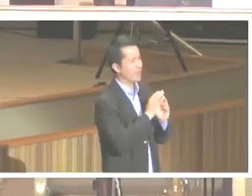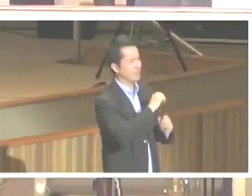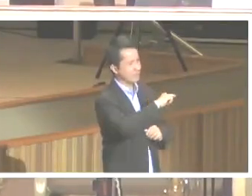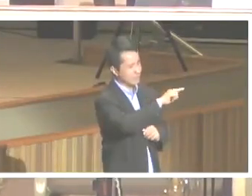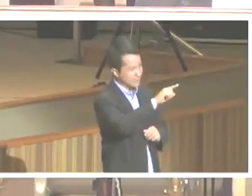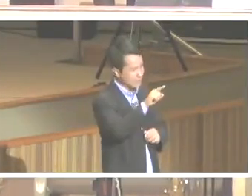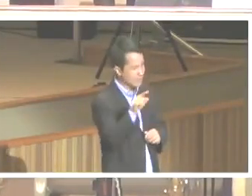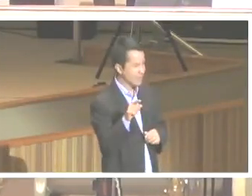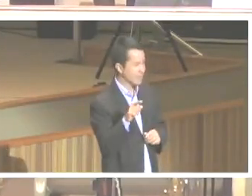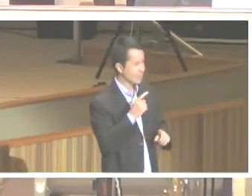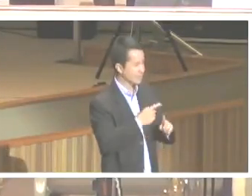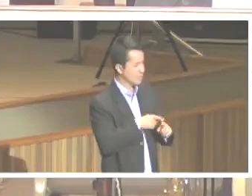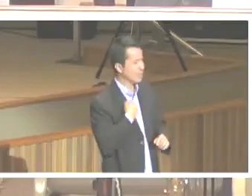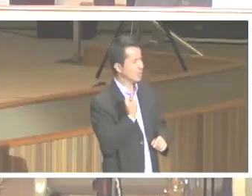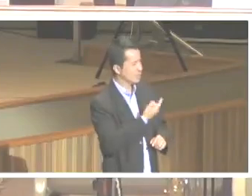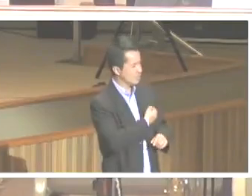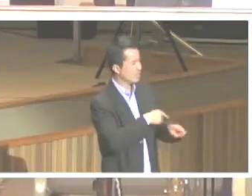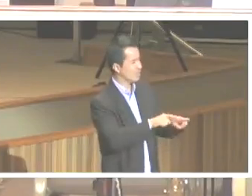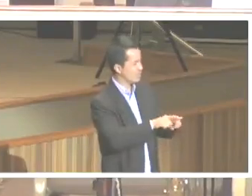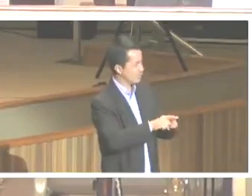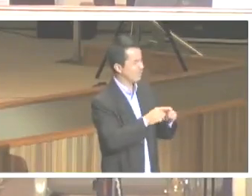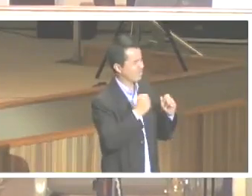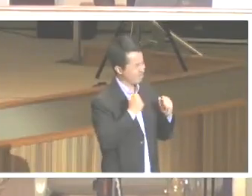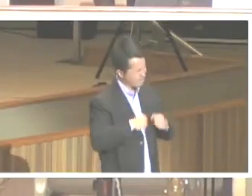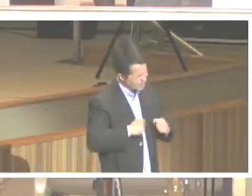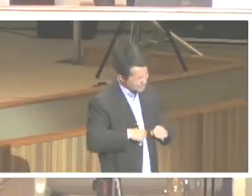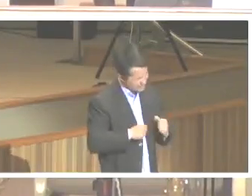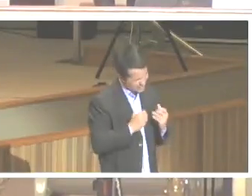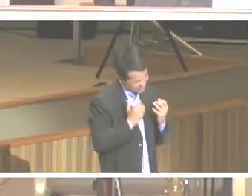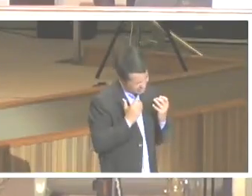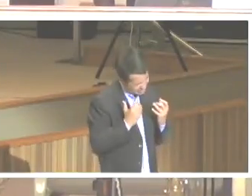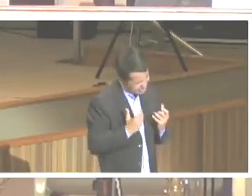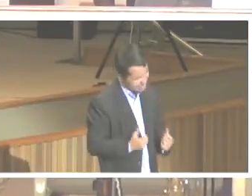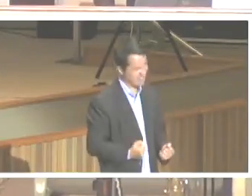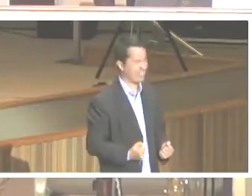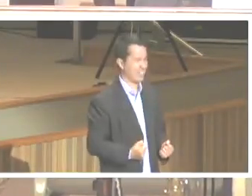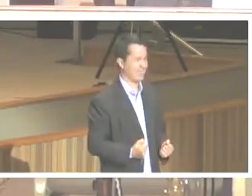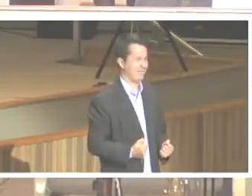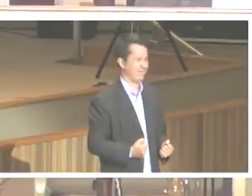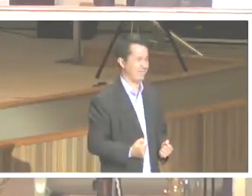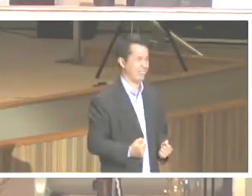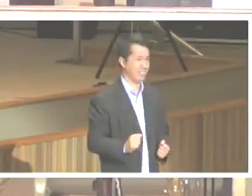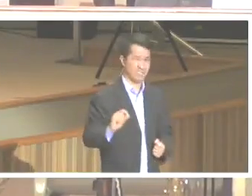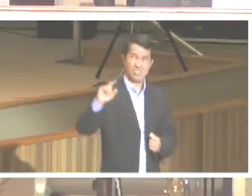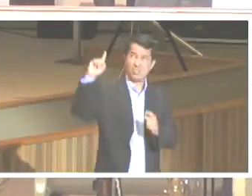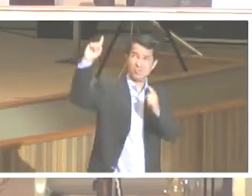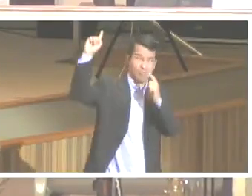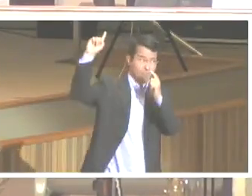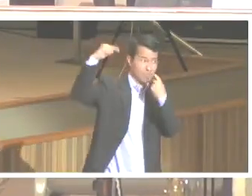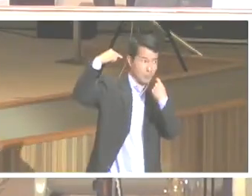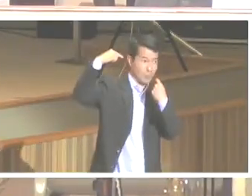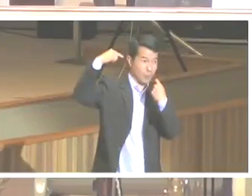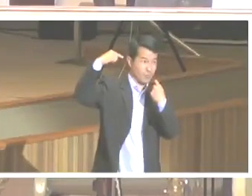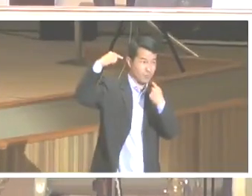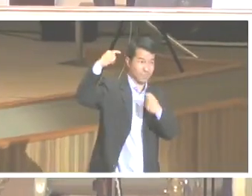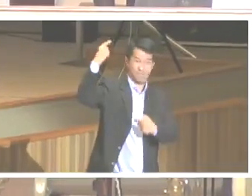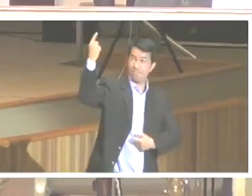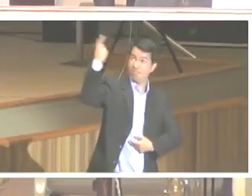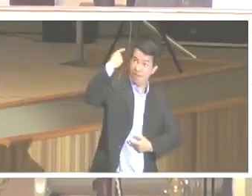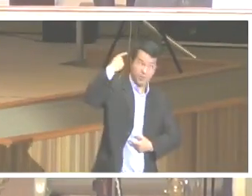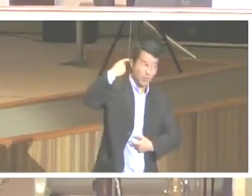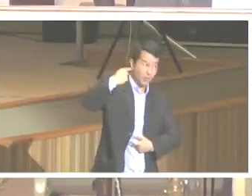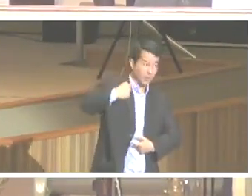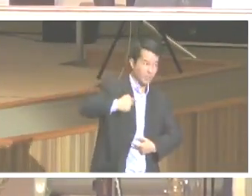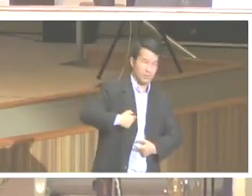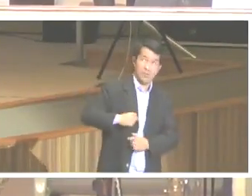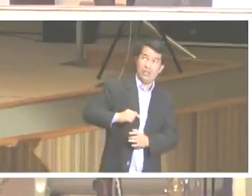da fé tem a ver com essas coisas eu falei hoje de manhã se o senhor te visita não